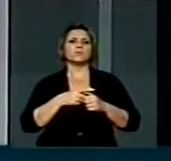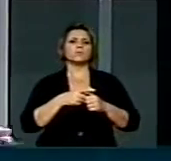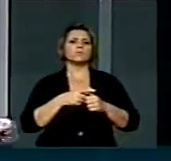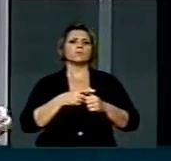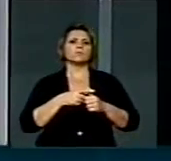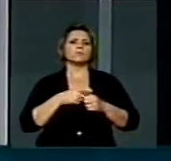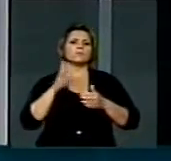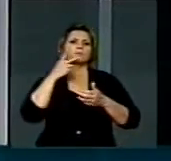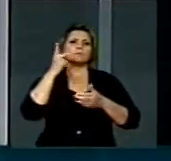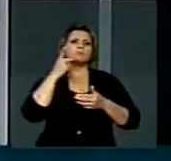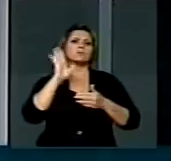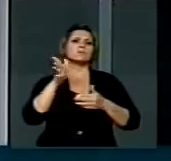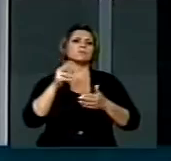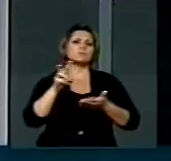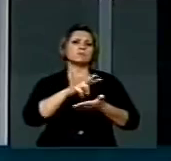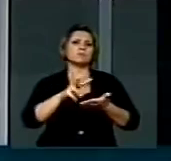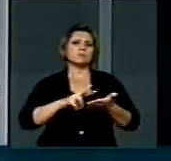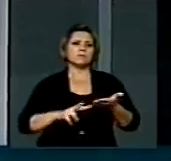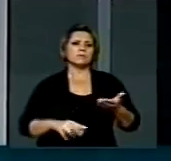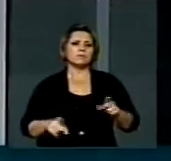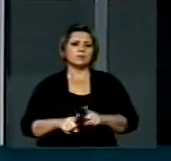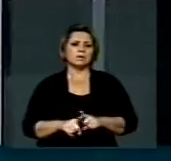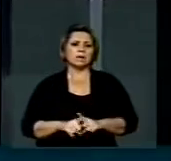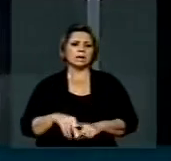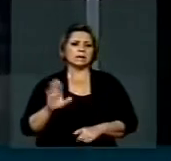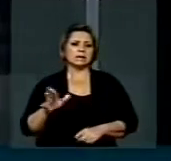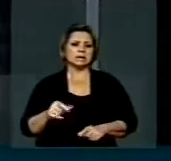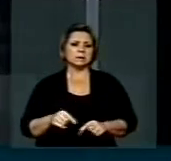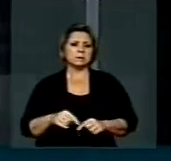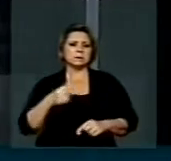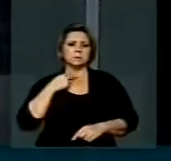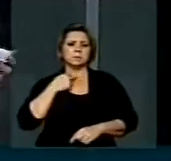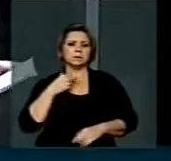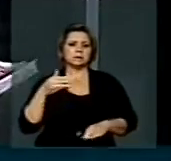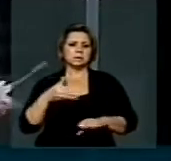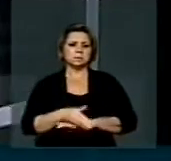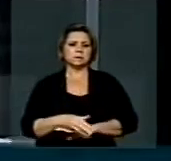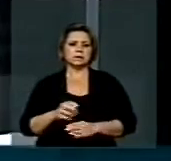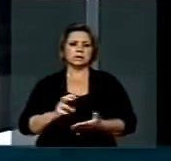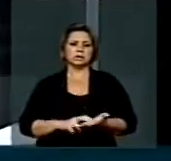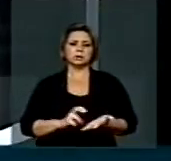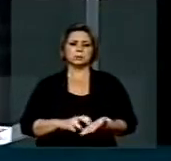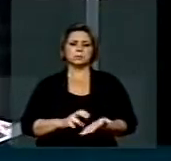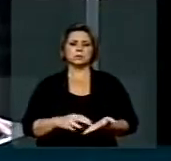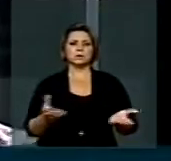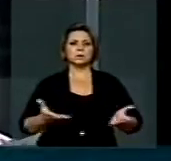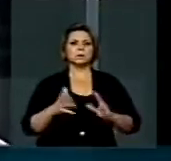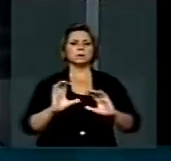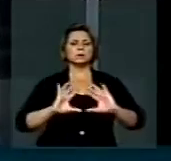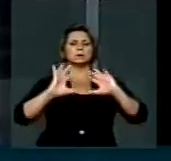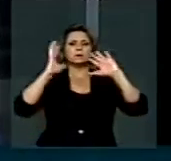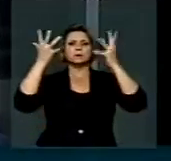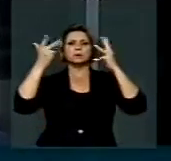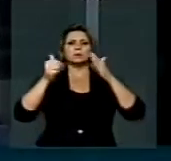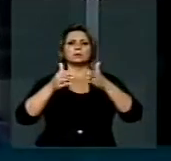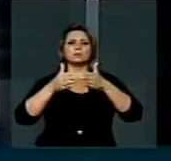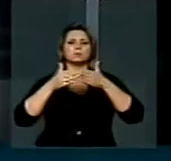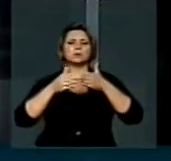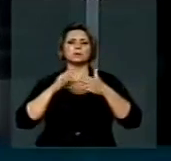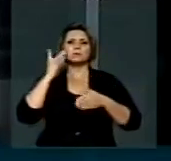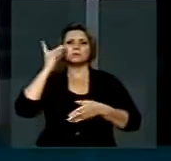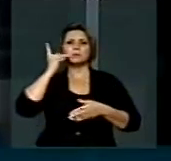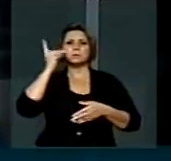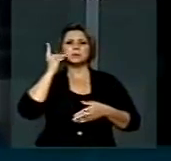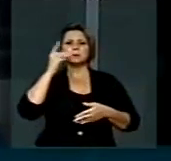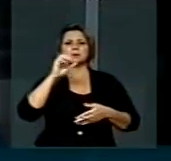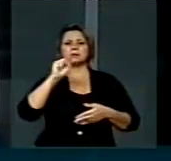inicialmente dar como lido o nosso pronunciamento, já que não podemos estar presentes na manhã de hoje, na sessão solene requerida pelo deputado César